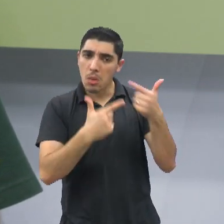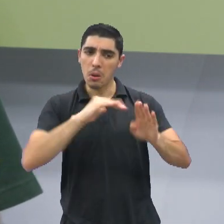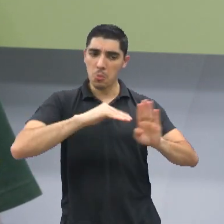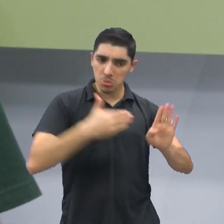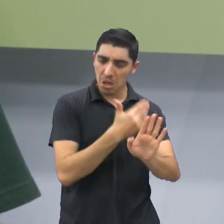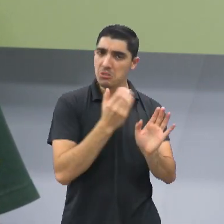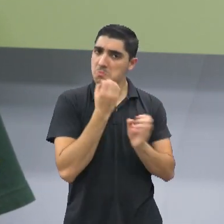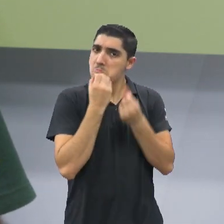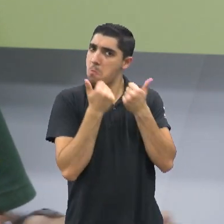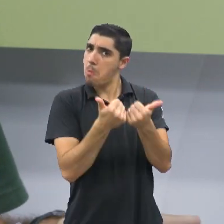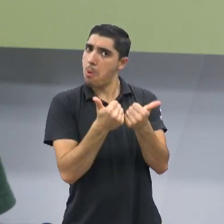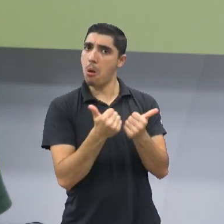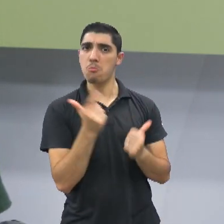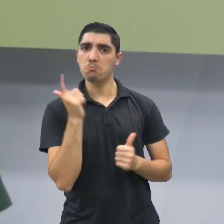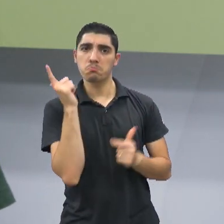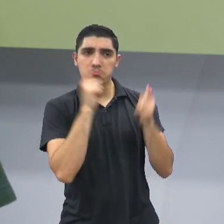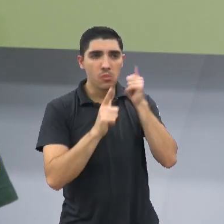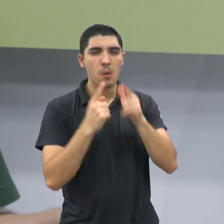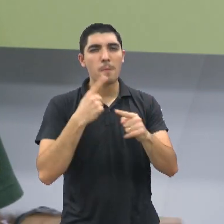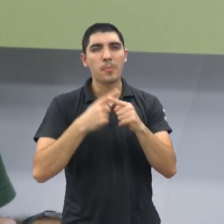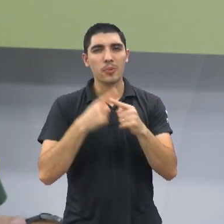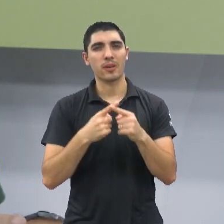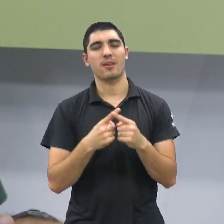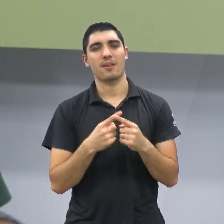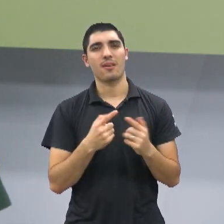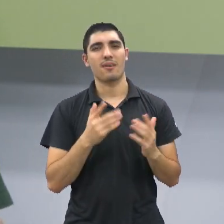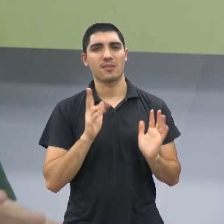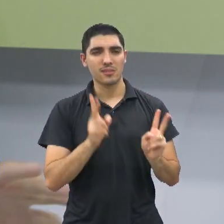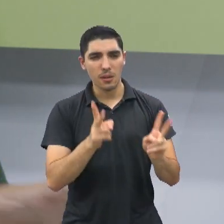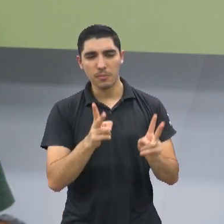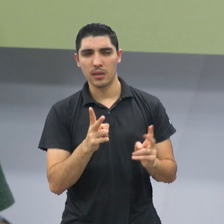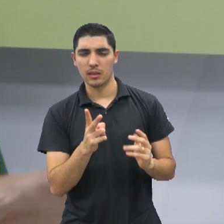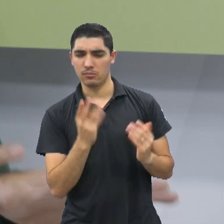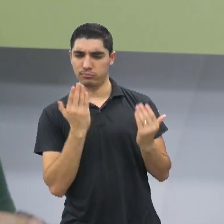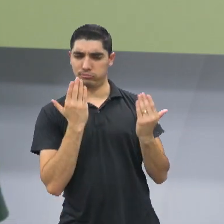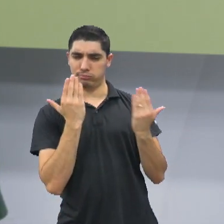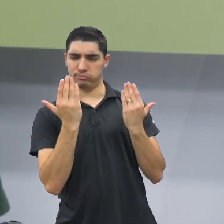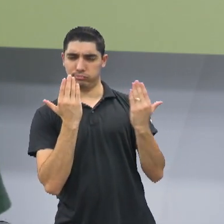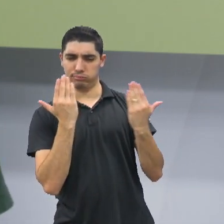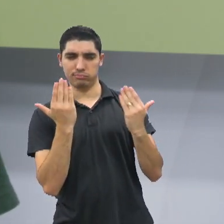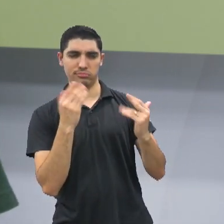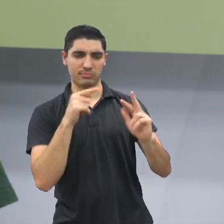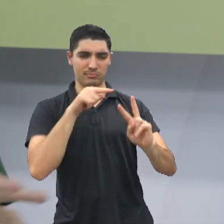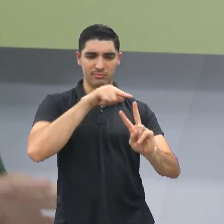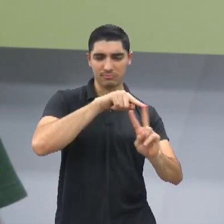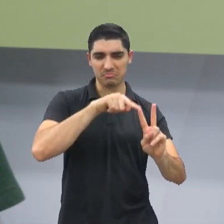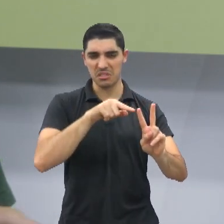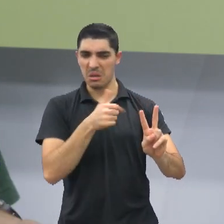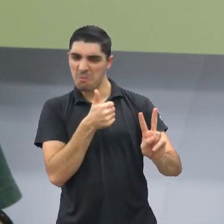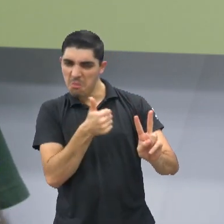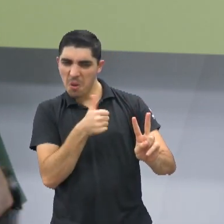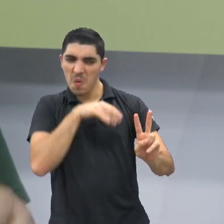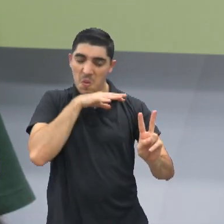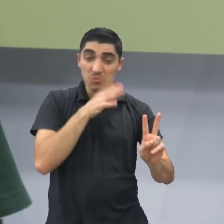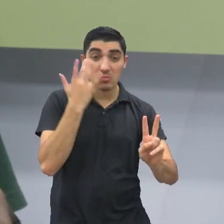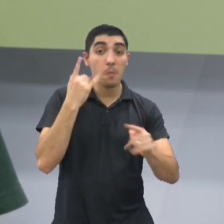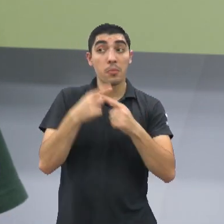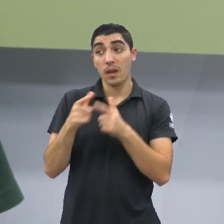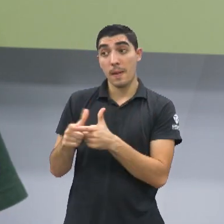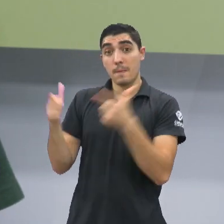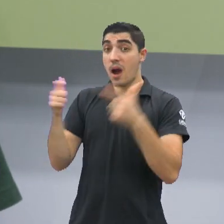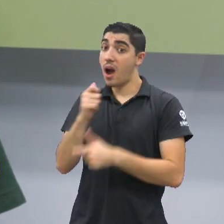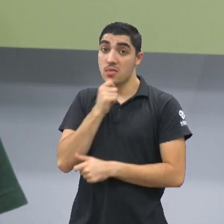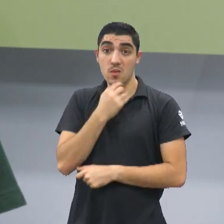ah toda essa desconfiança em cima do trabalho do caé e do Moacir que que o torcedor não conhece que ainda são